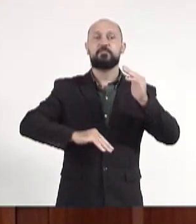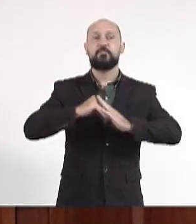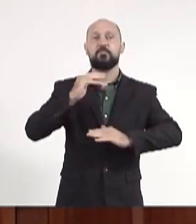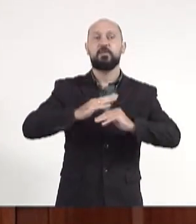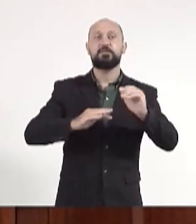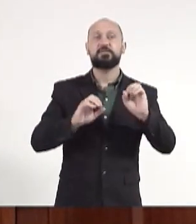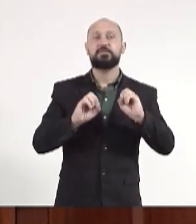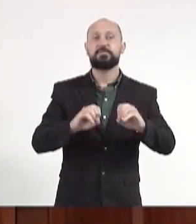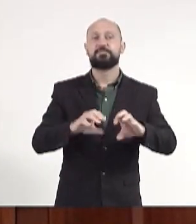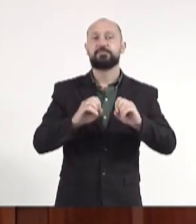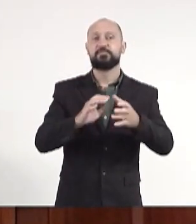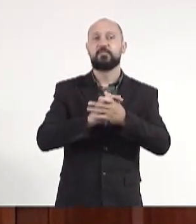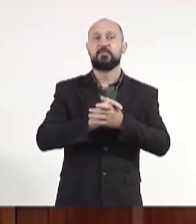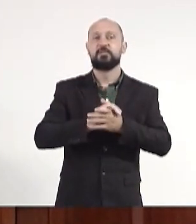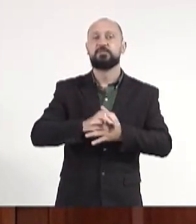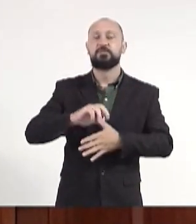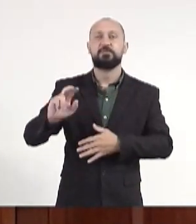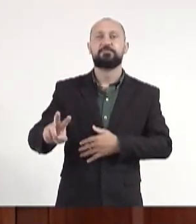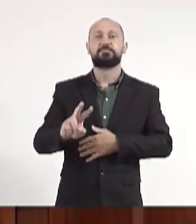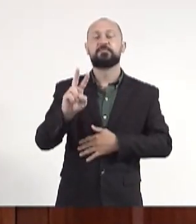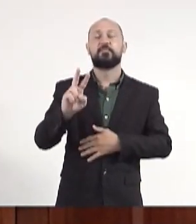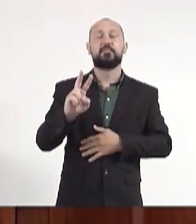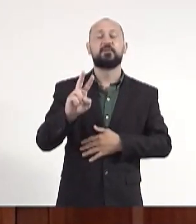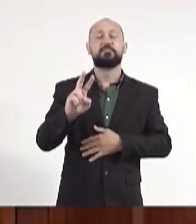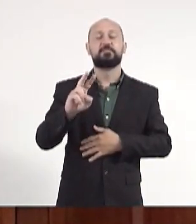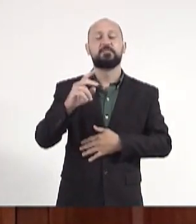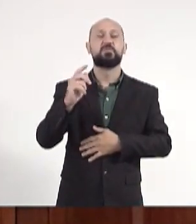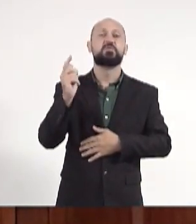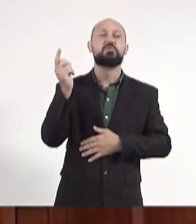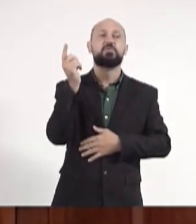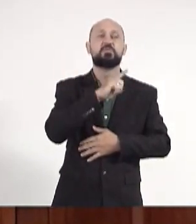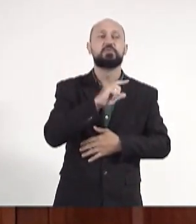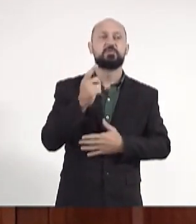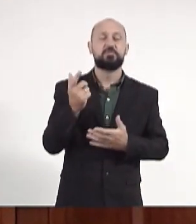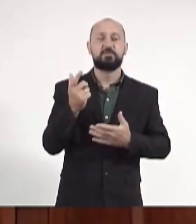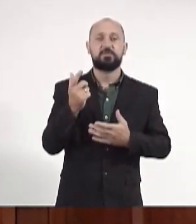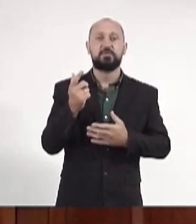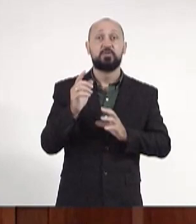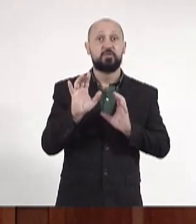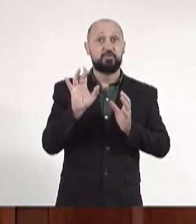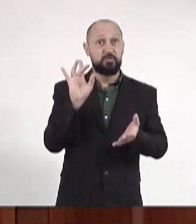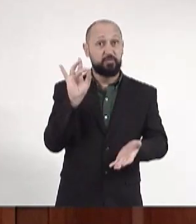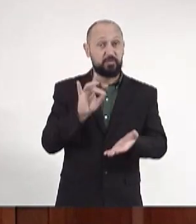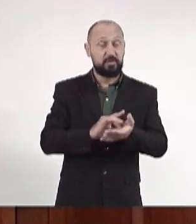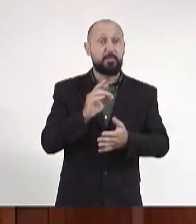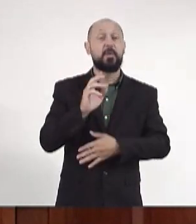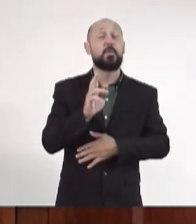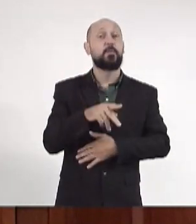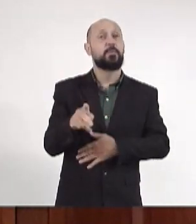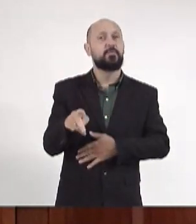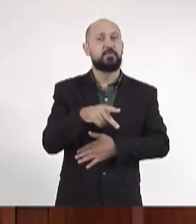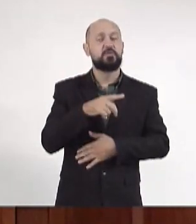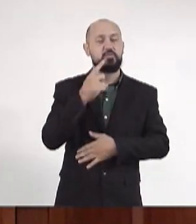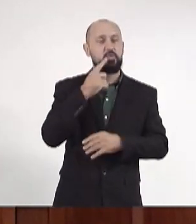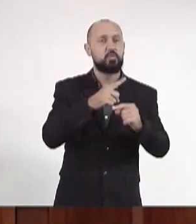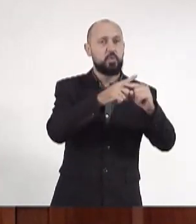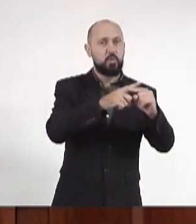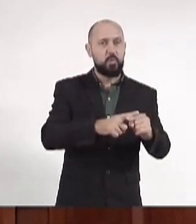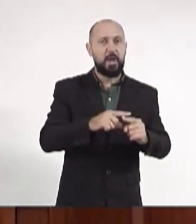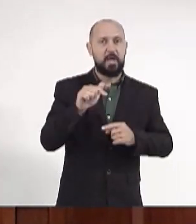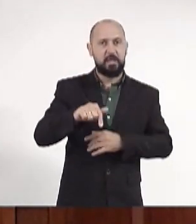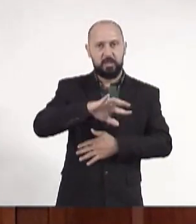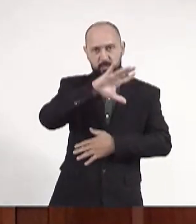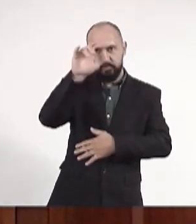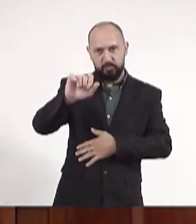profissionais da educação, e essa valorização a gente conquistou, de fato, para os professores